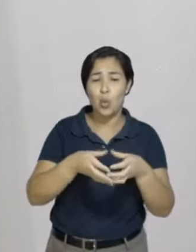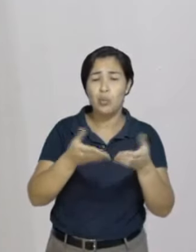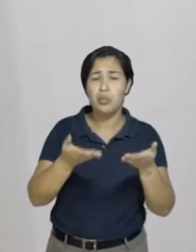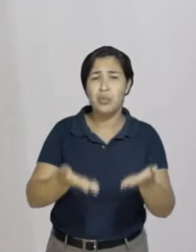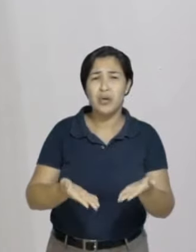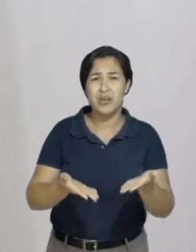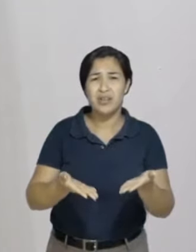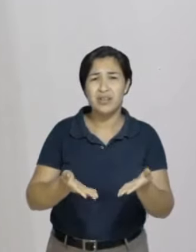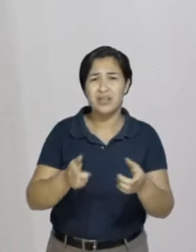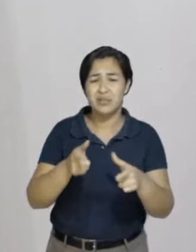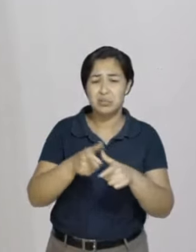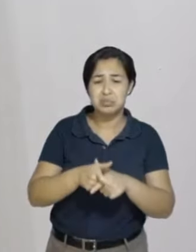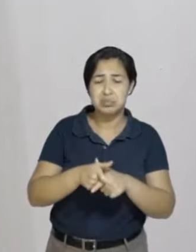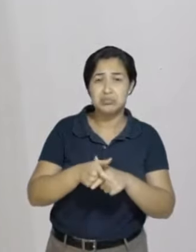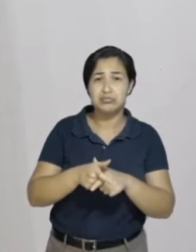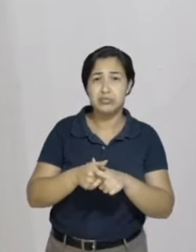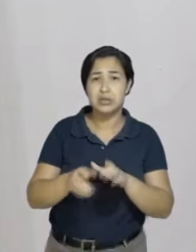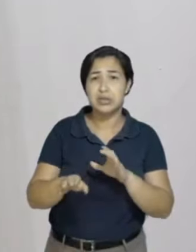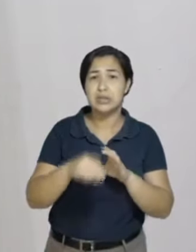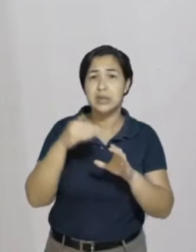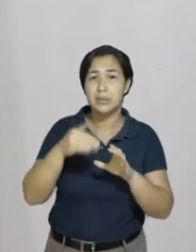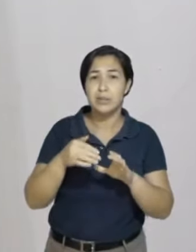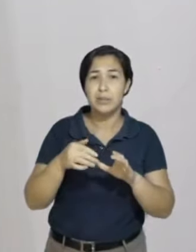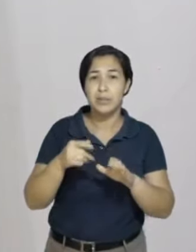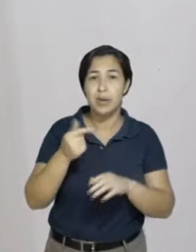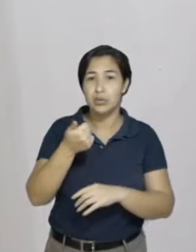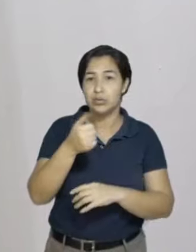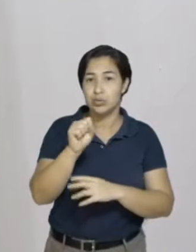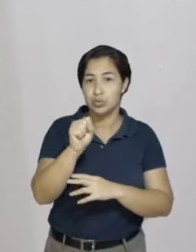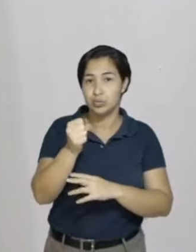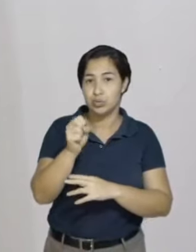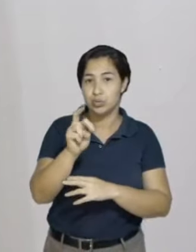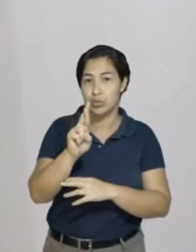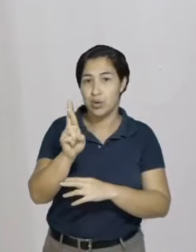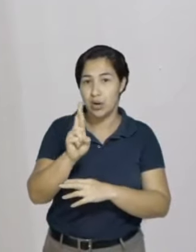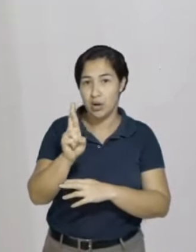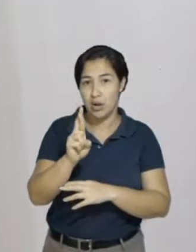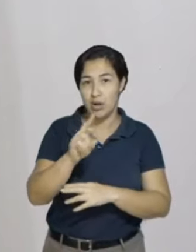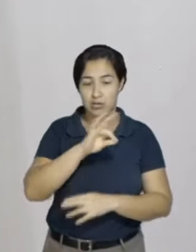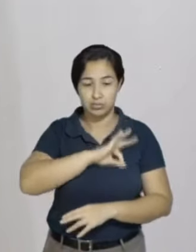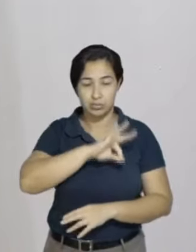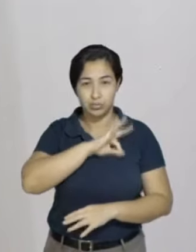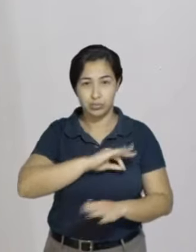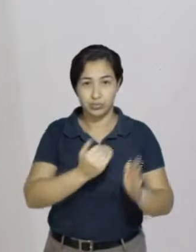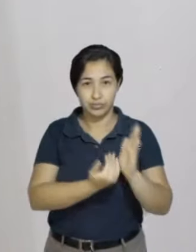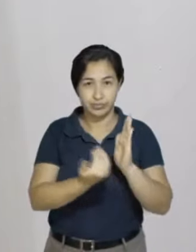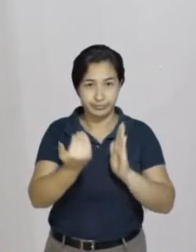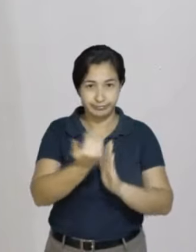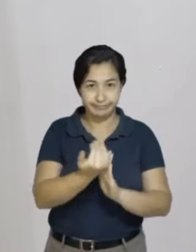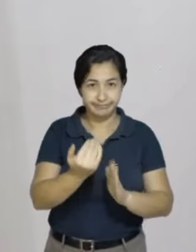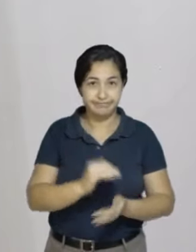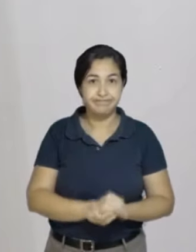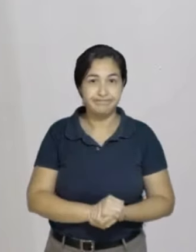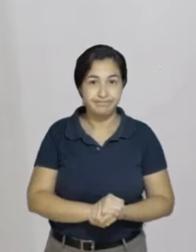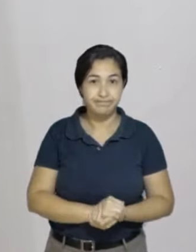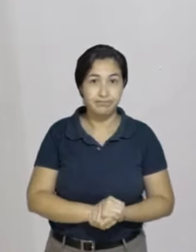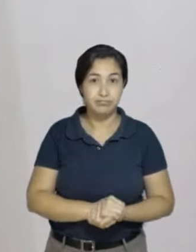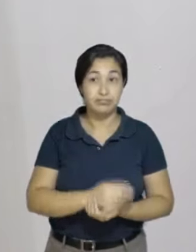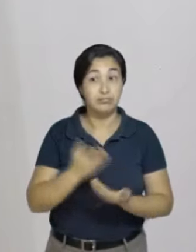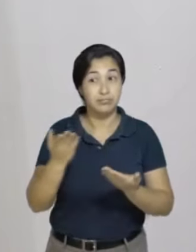que recebeu meros 18 reais de aumento no seu salário por sorte o Ministro